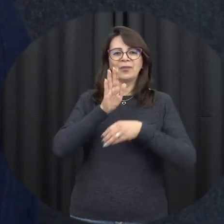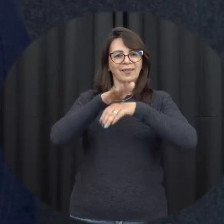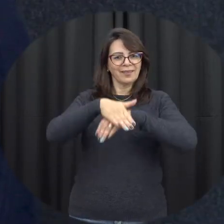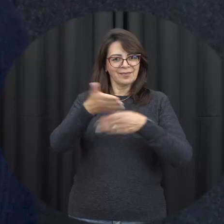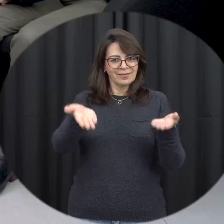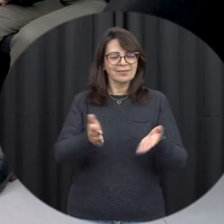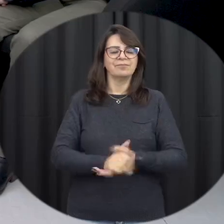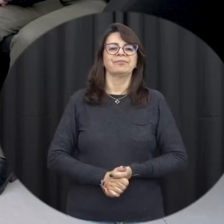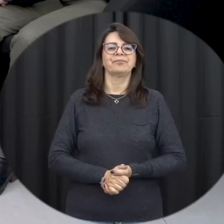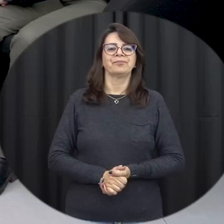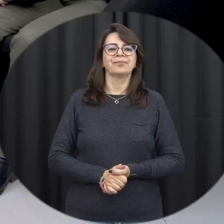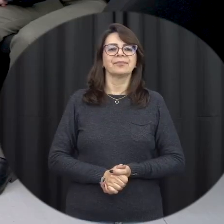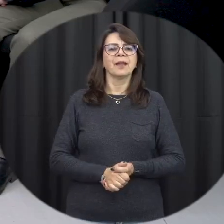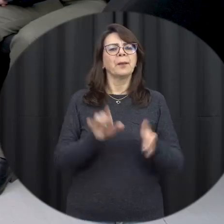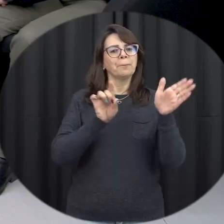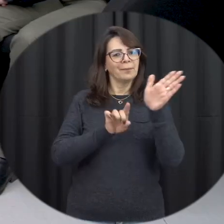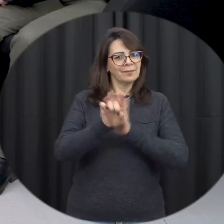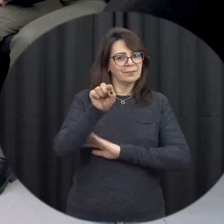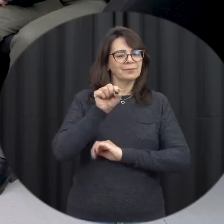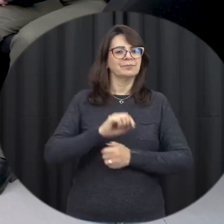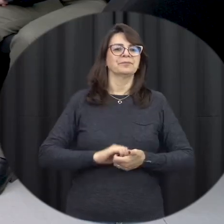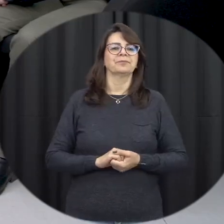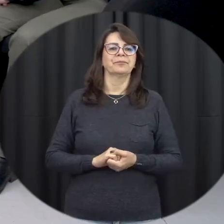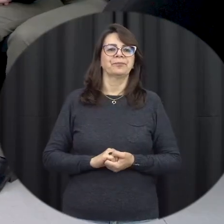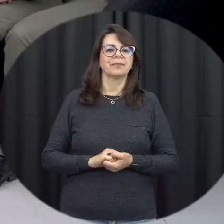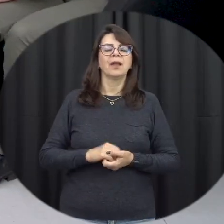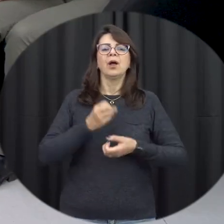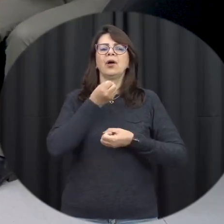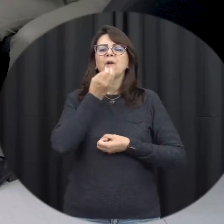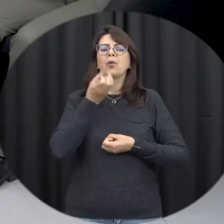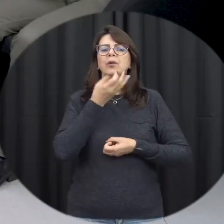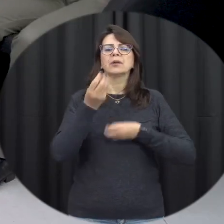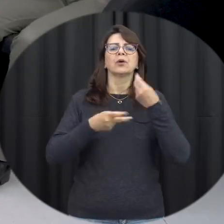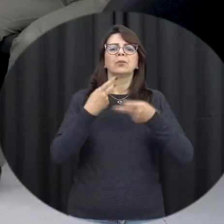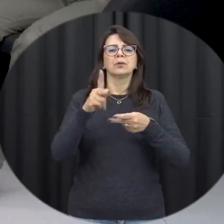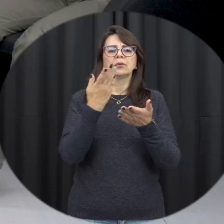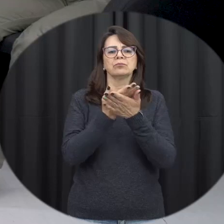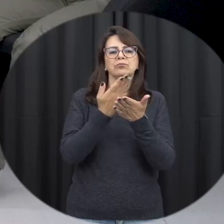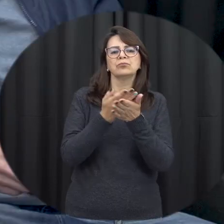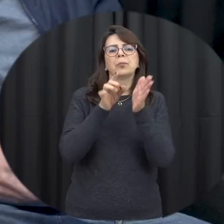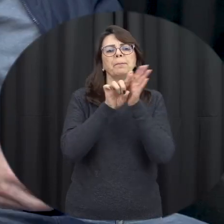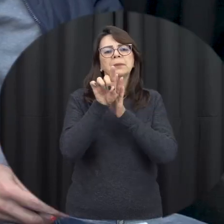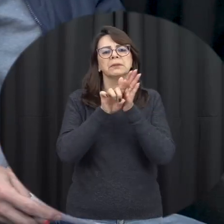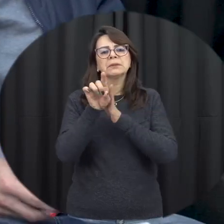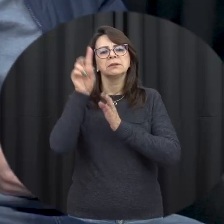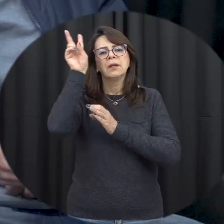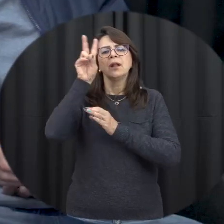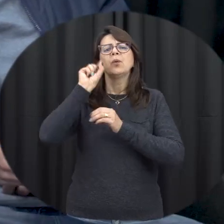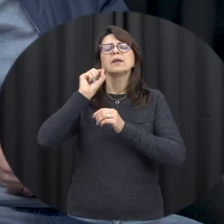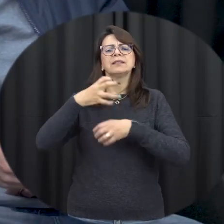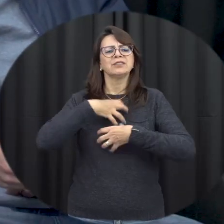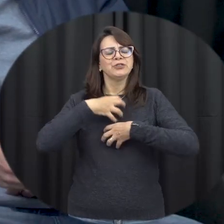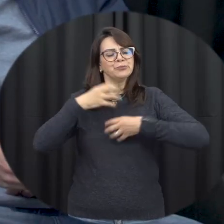tarde. Professora, a gente sempre faz uma primeira pergunta aqui, né? Para contar um pouquinho sobre o início dos seus estudos. Você lembra o que